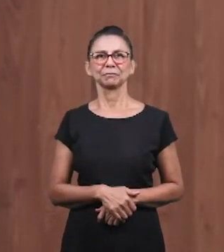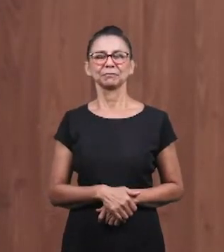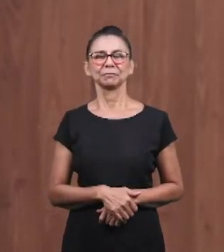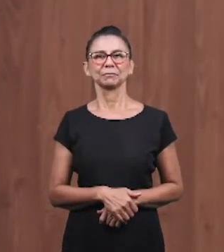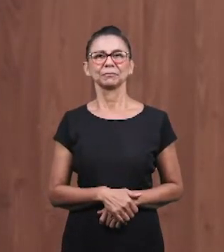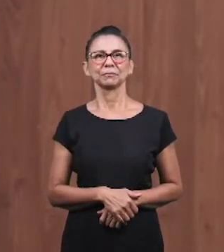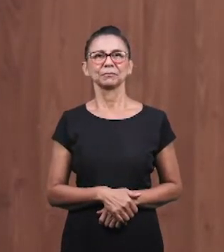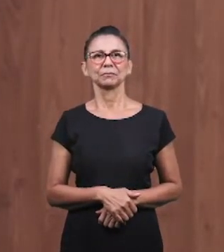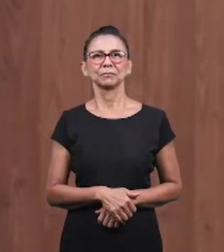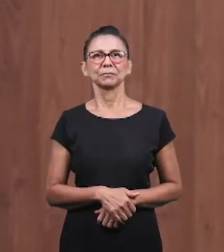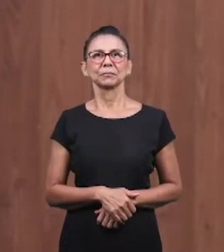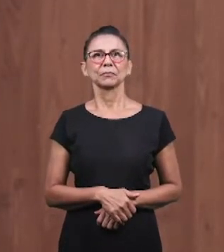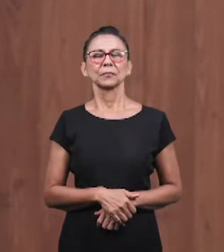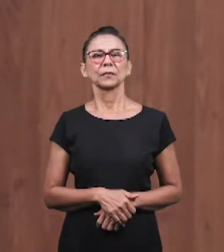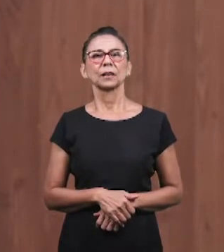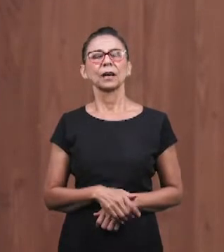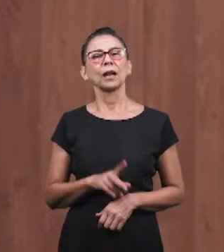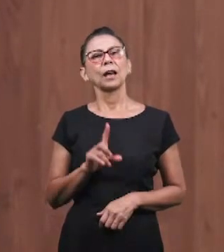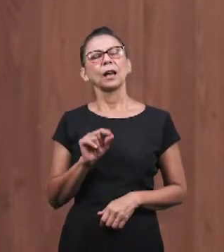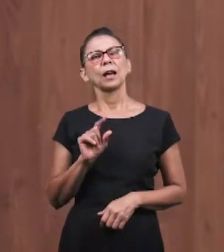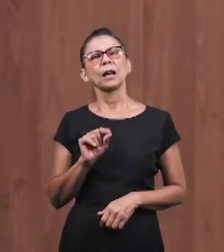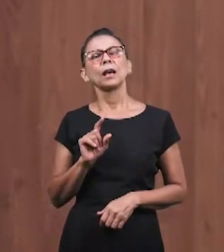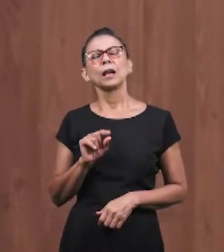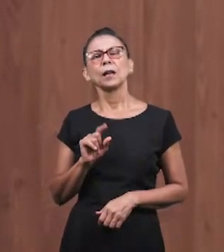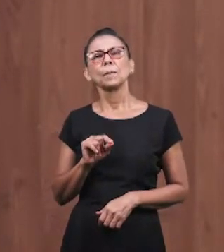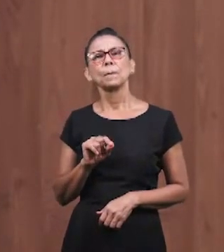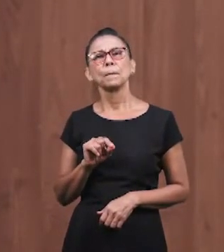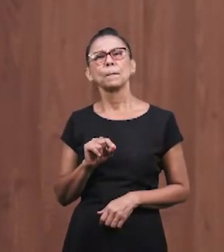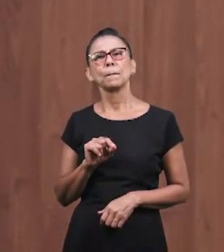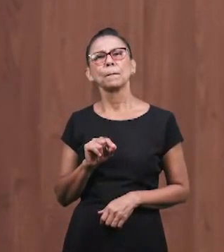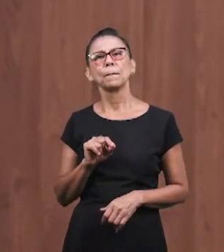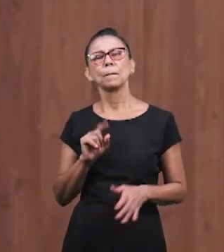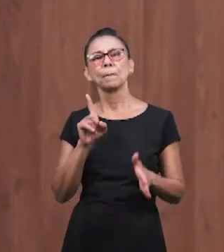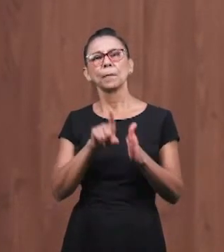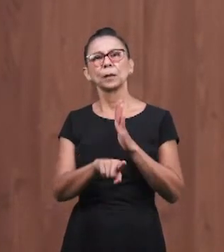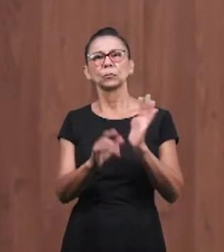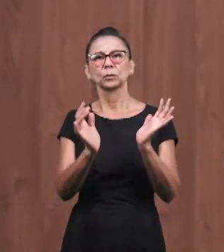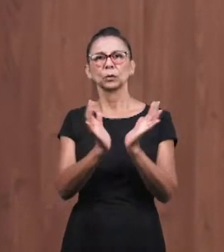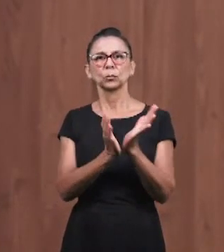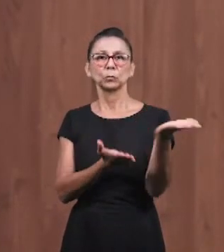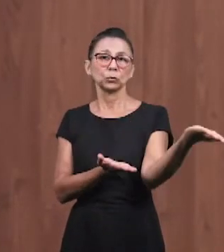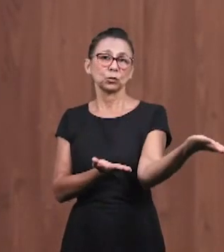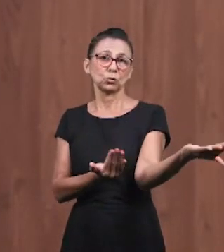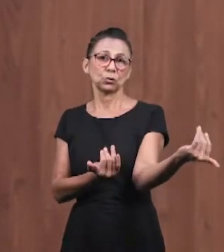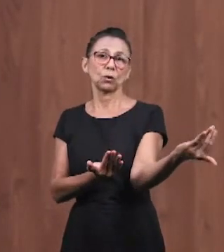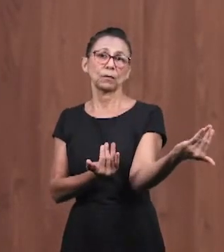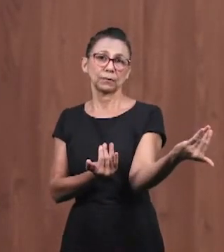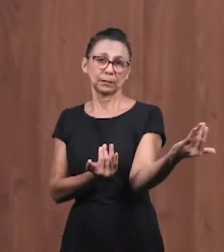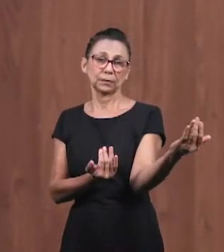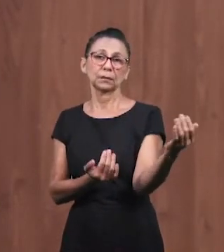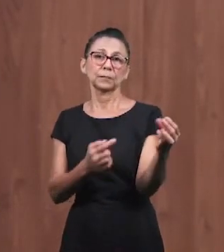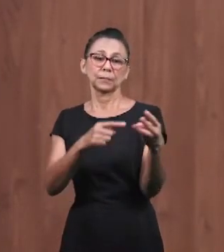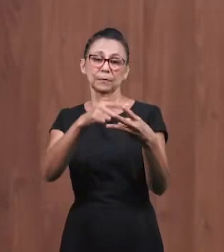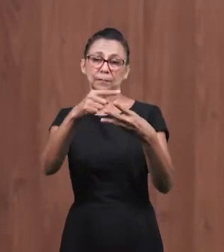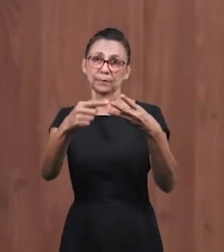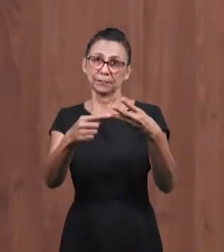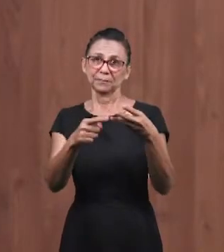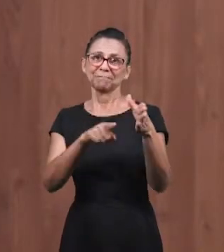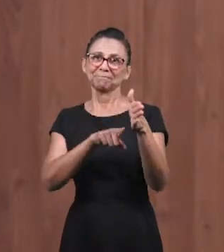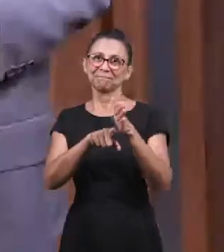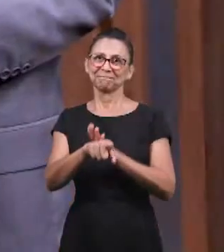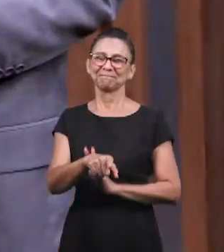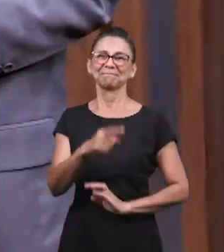segunda pergunta, ou aliás, as perguntas destinadas agora aos jovens, que na verdade são também 3